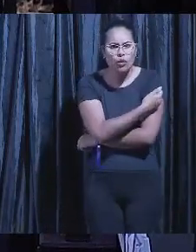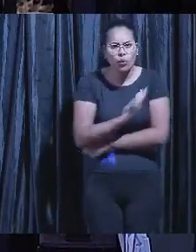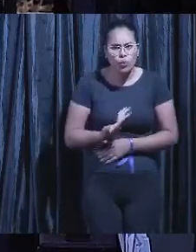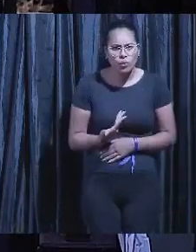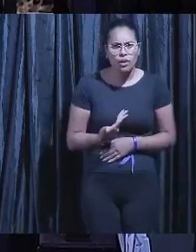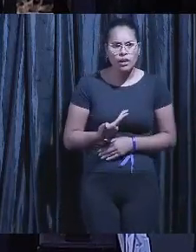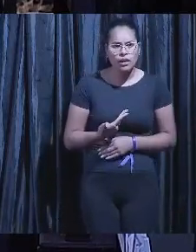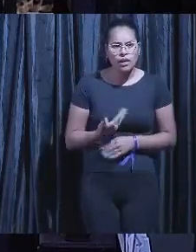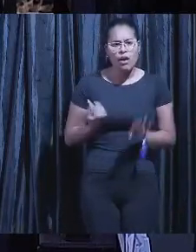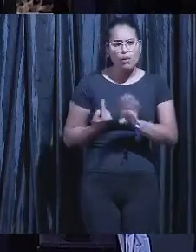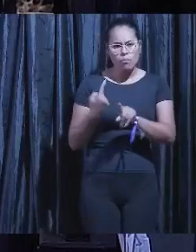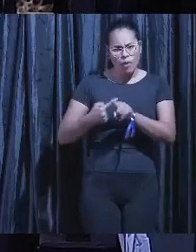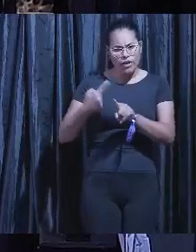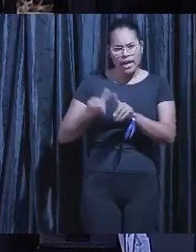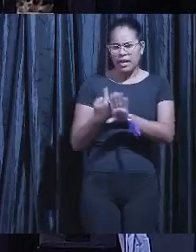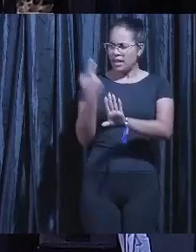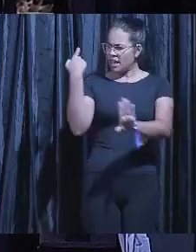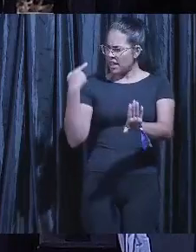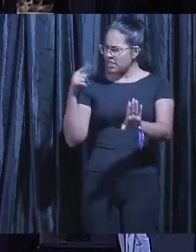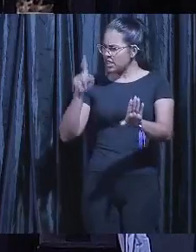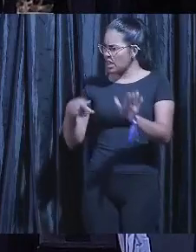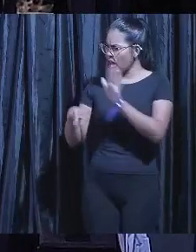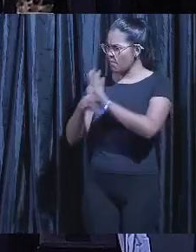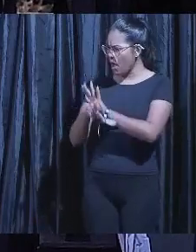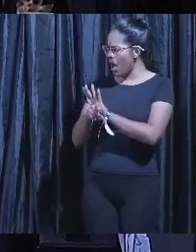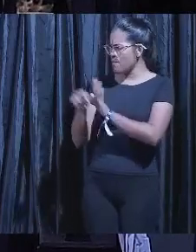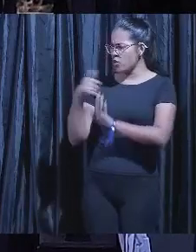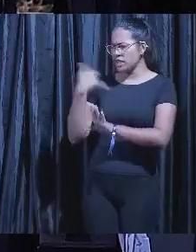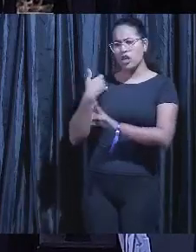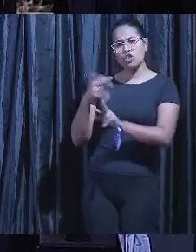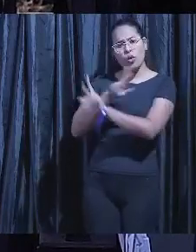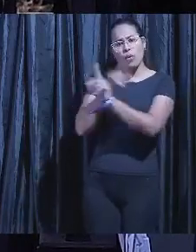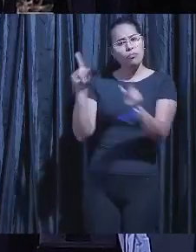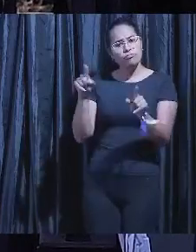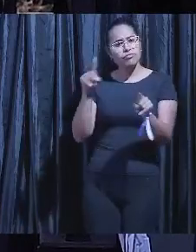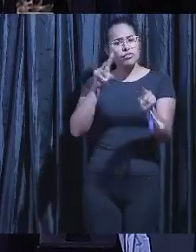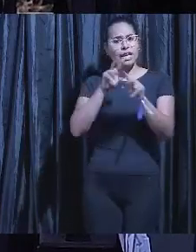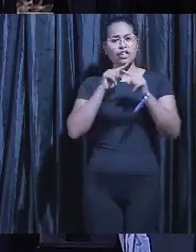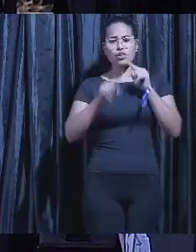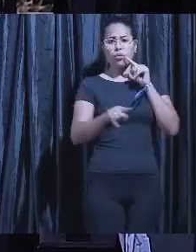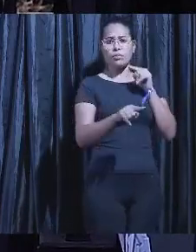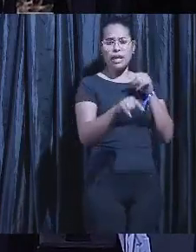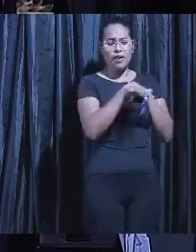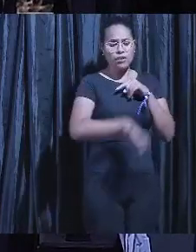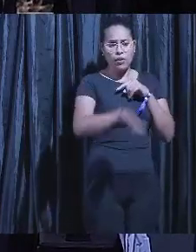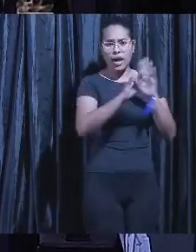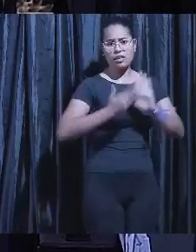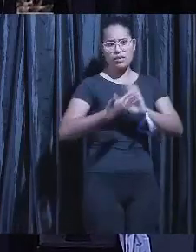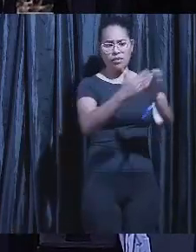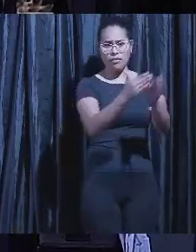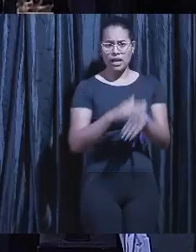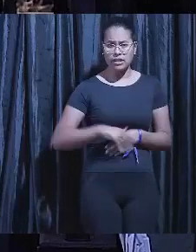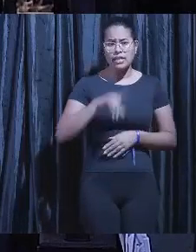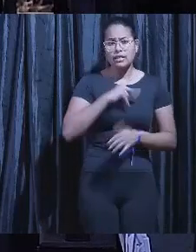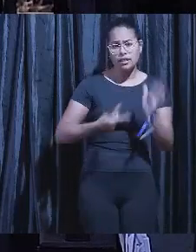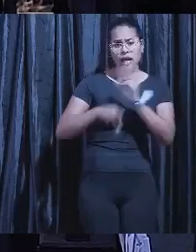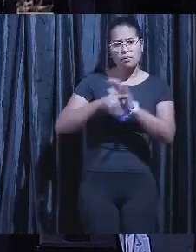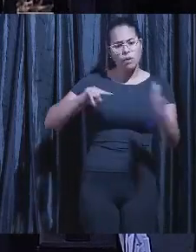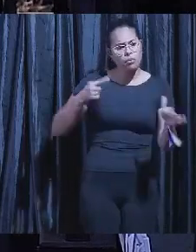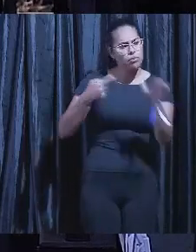dos dados universais. É um outro lugar. E também tem um processo de aprofundamento